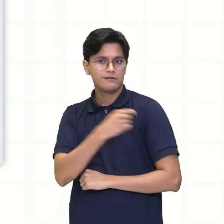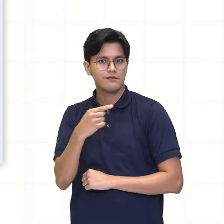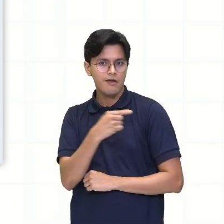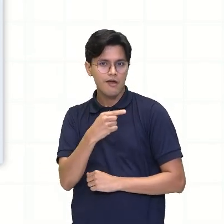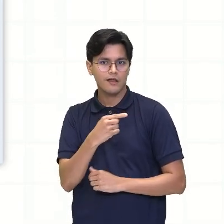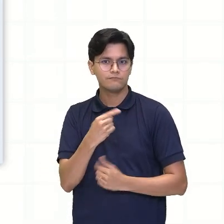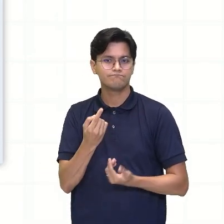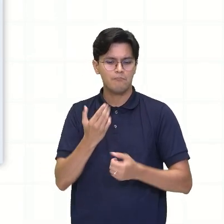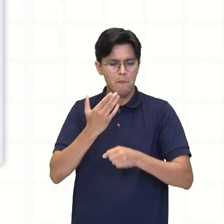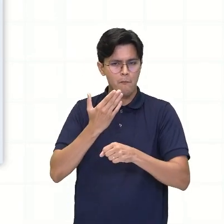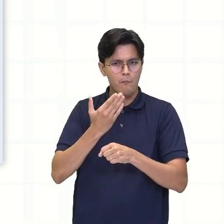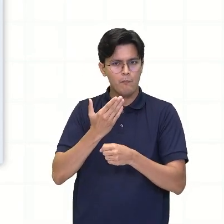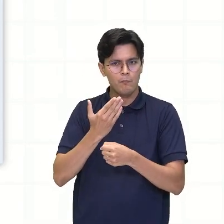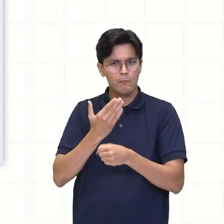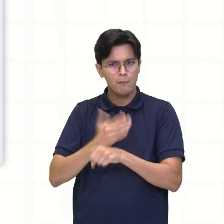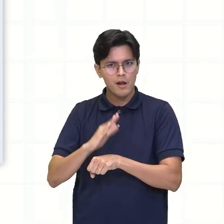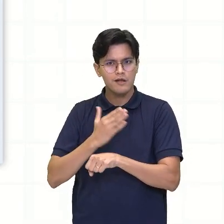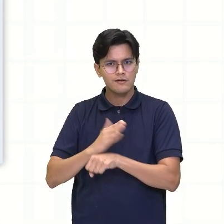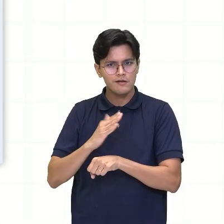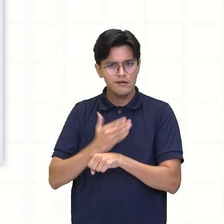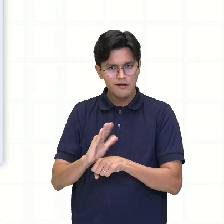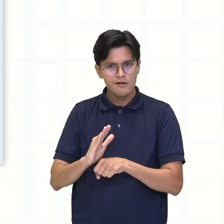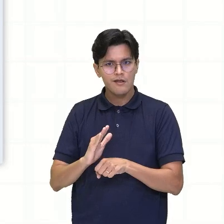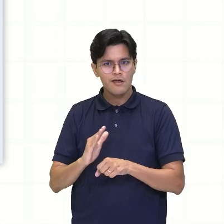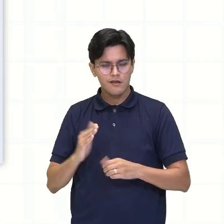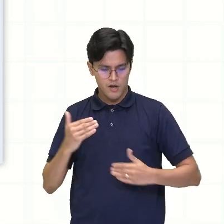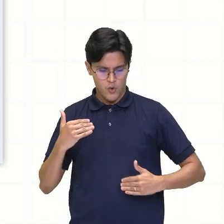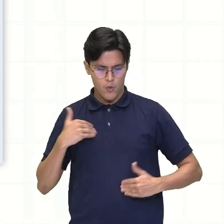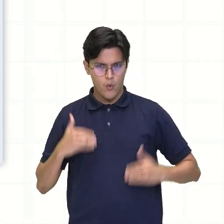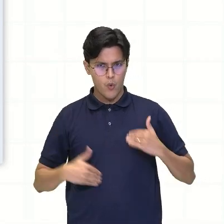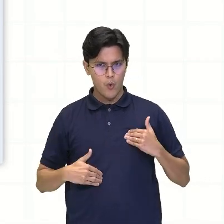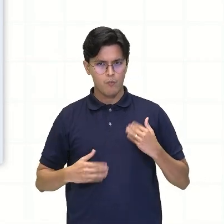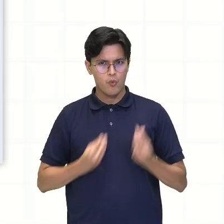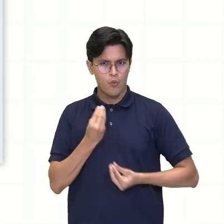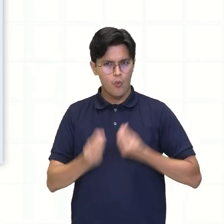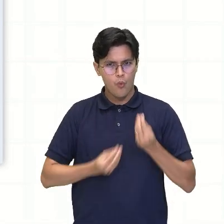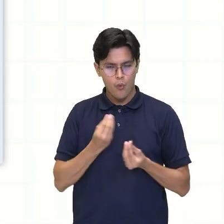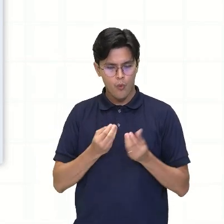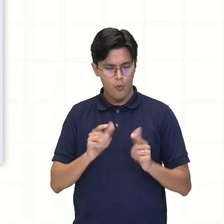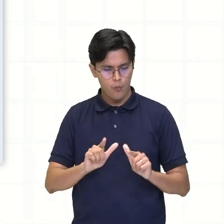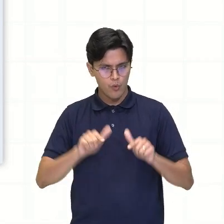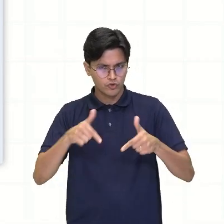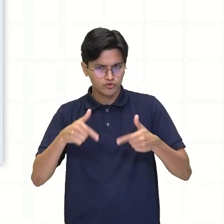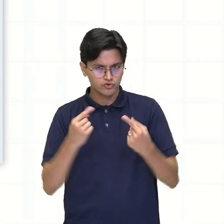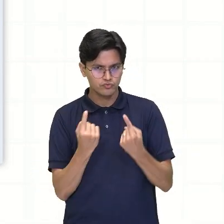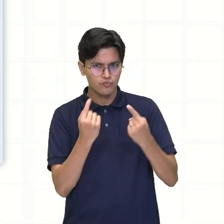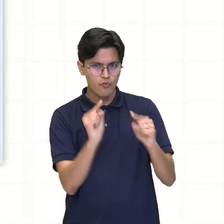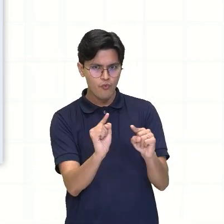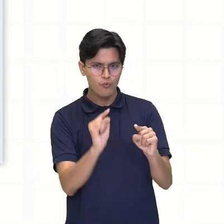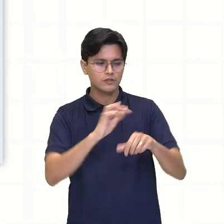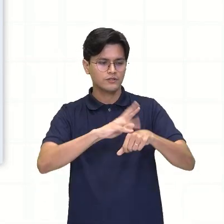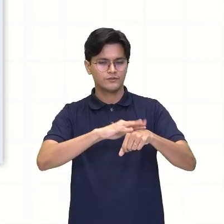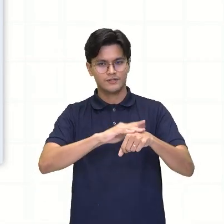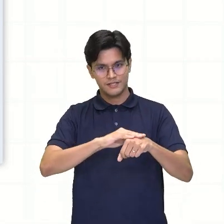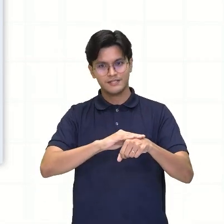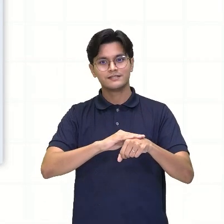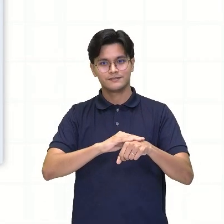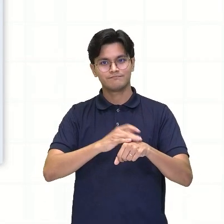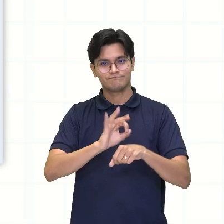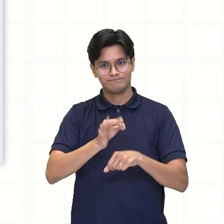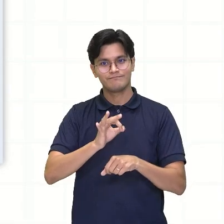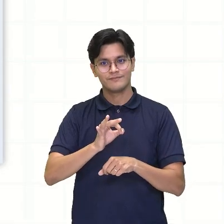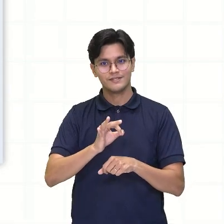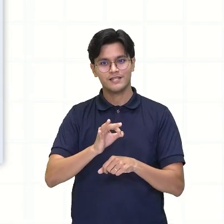Esse patógeno é que pode ser aí vírus, bactéria, né, que vai causar a doença no futuro, e já saiba como